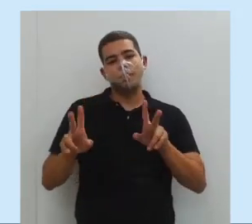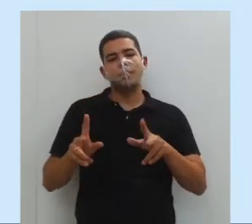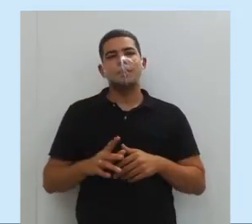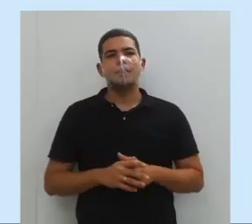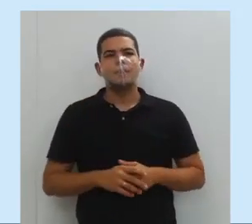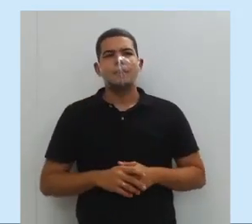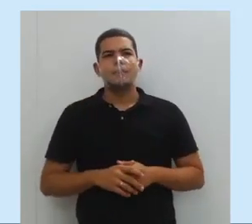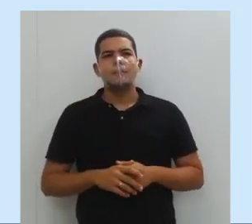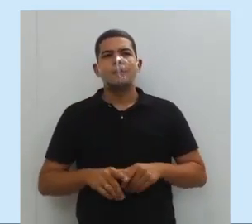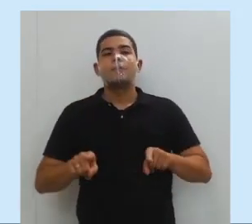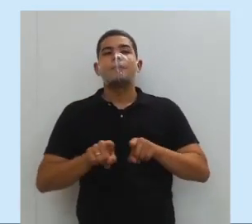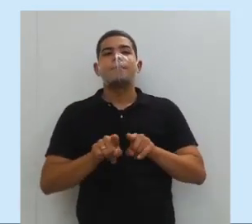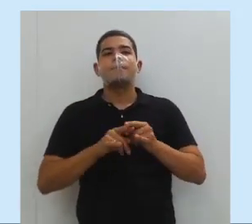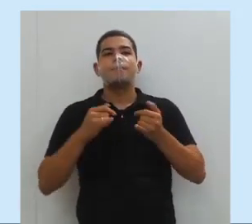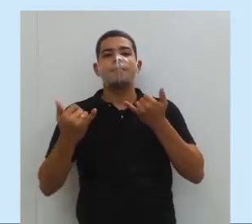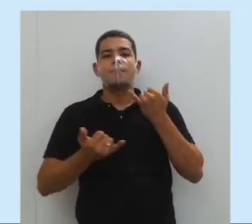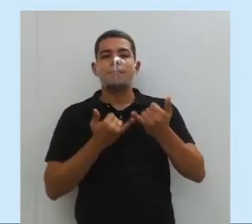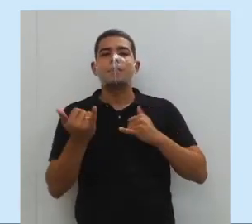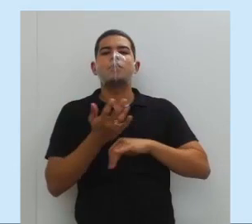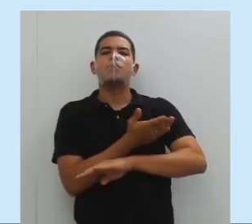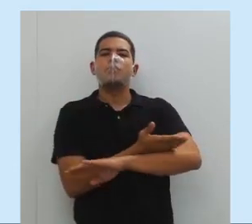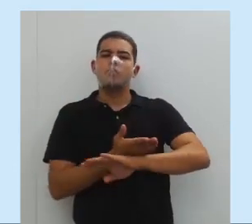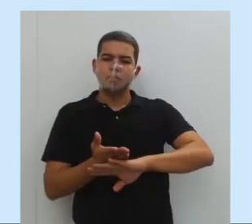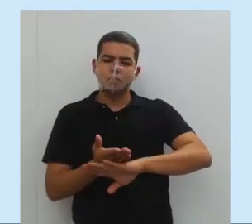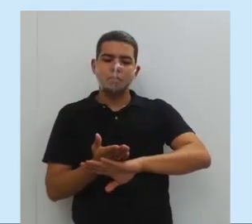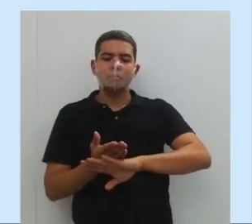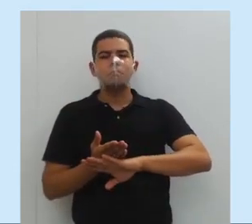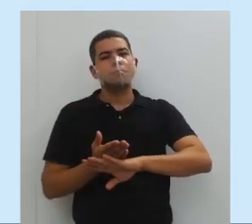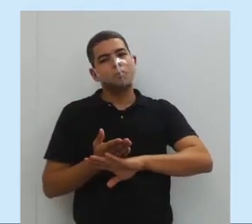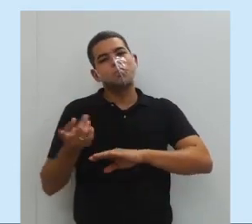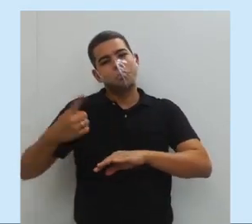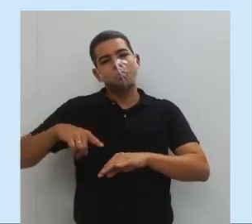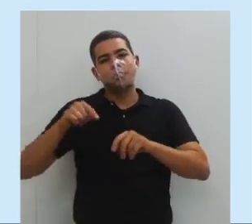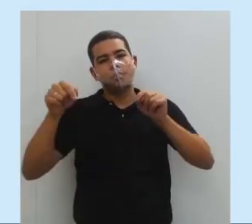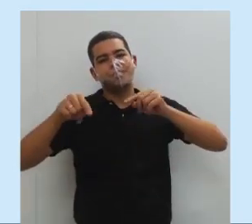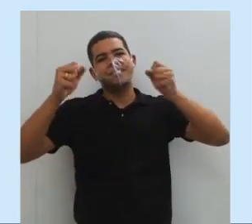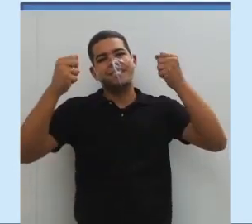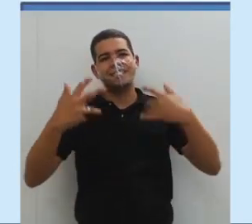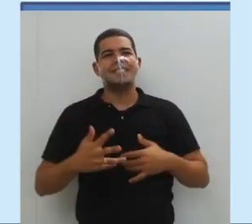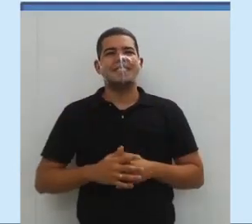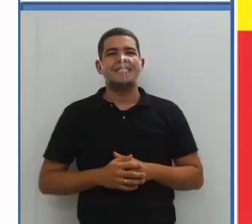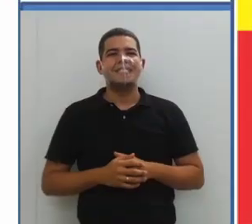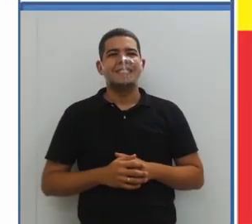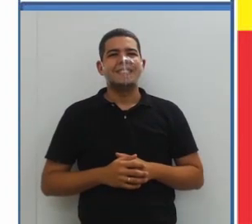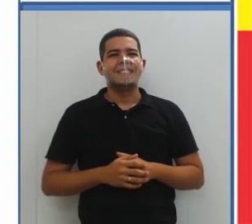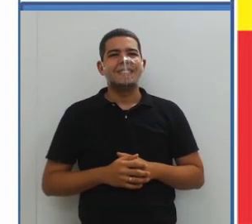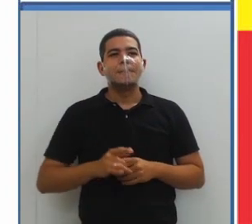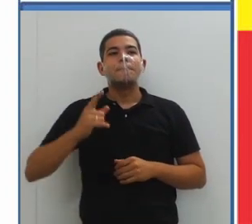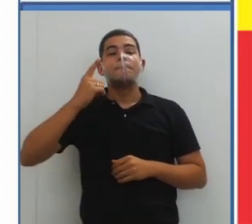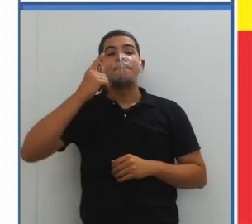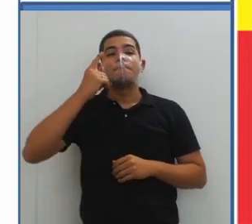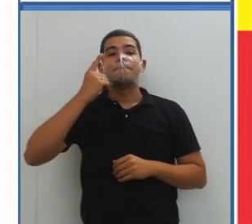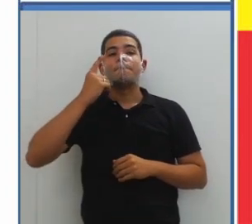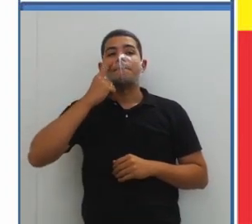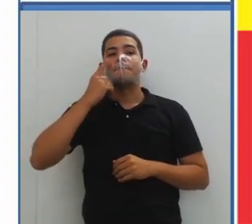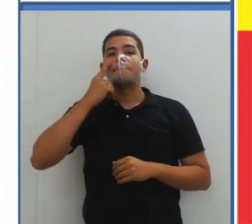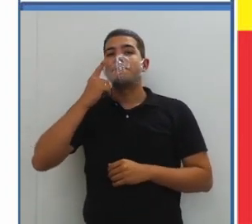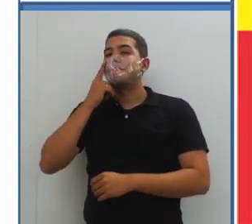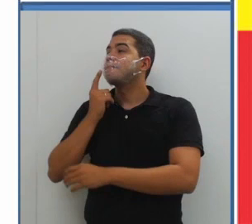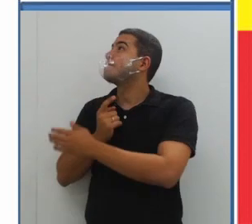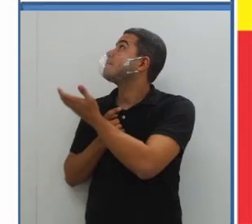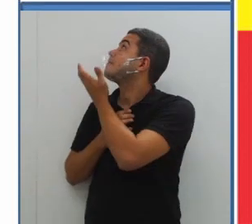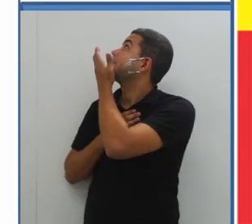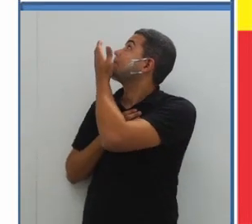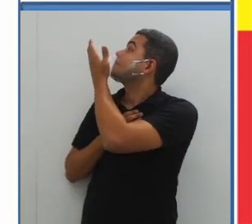são distintos. E os jogos populares, que será o que nós vivenciaremos hoje. Então, as imagens que aparecem